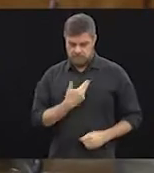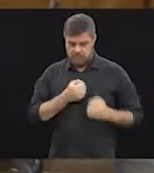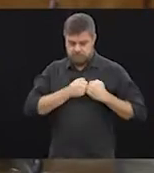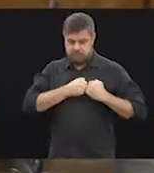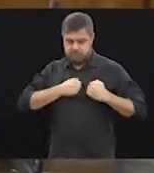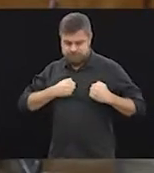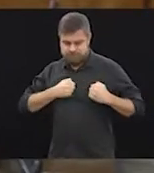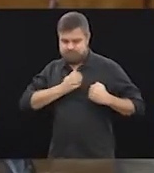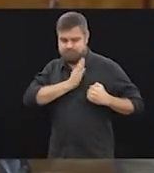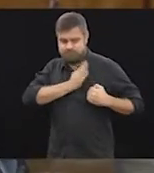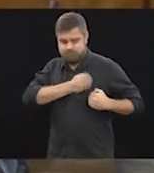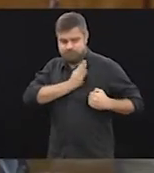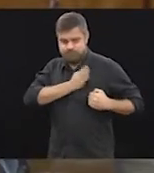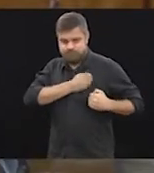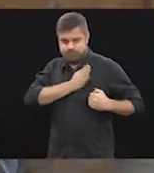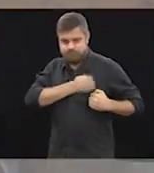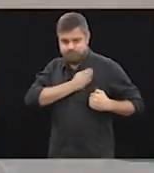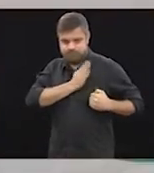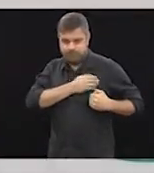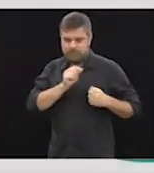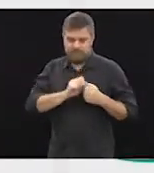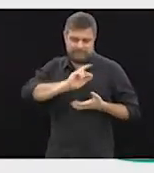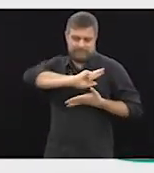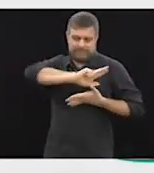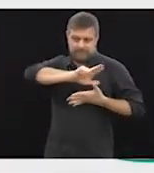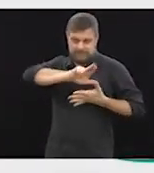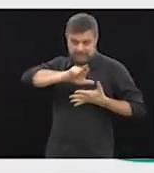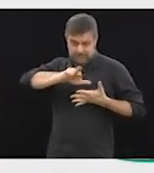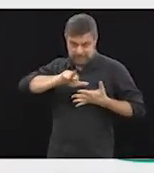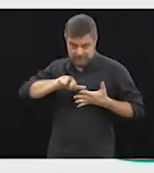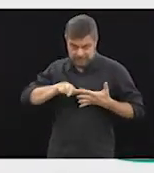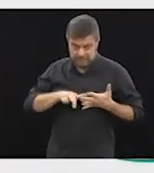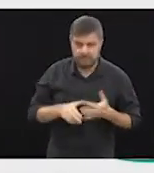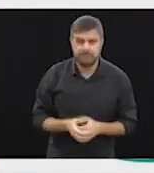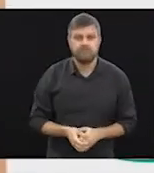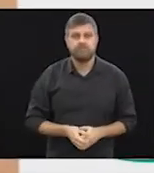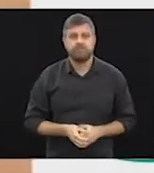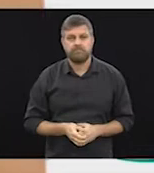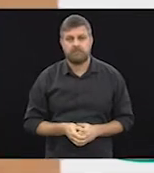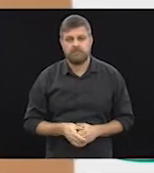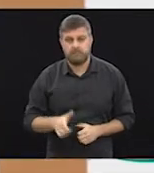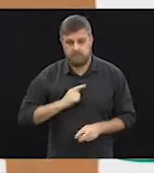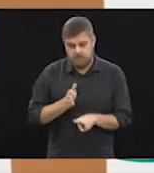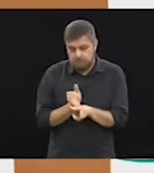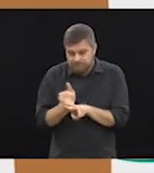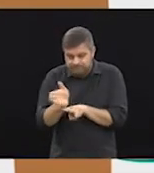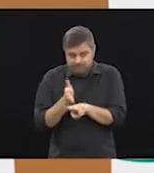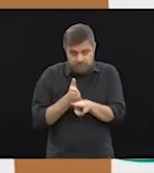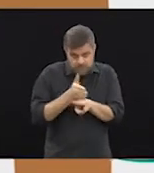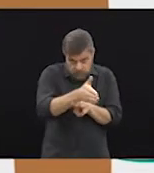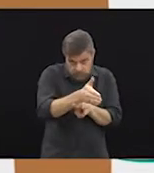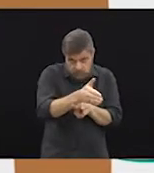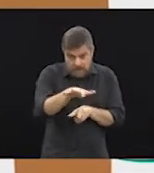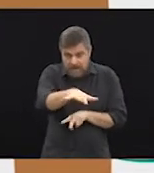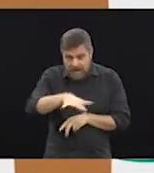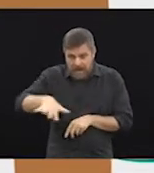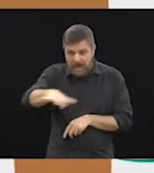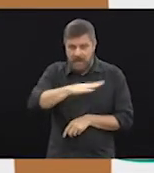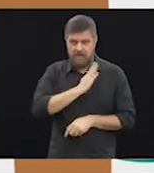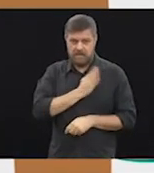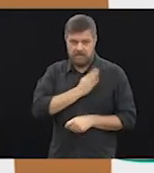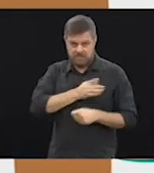cirurgia clássica, para se fazer pontes ou para corrigir problemas de válvula e etc. Então, são dois